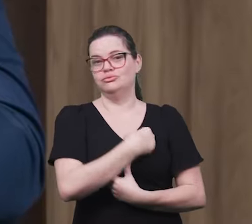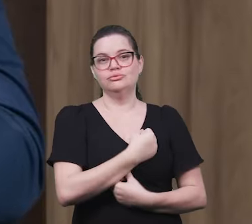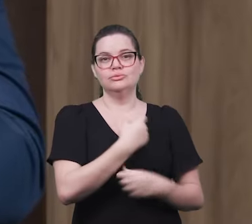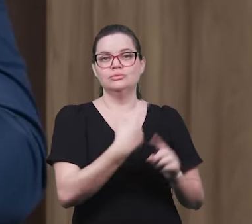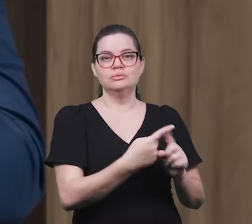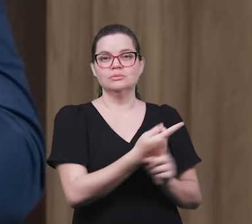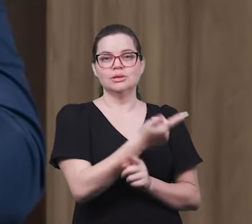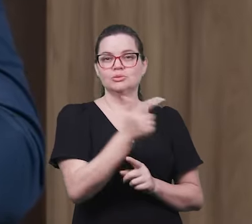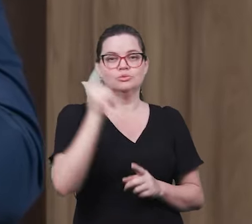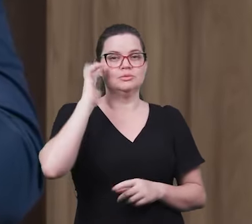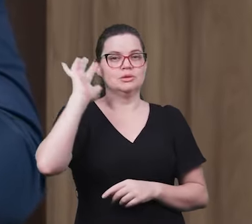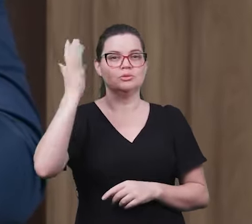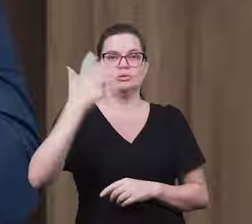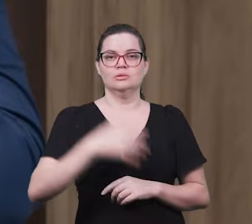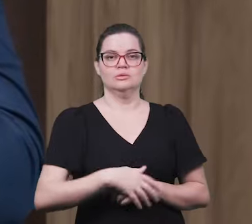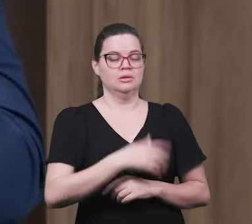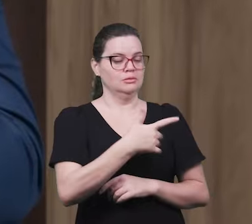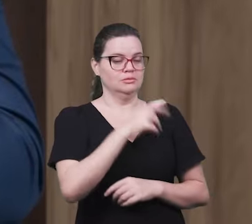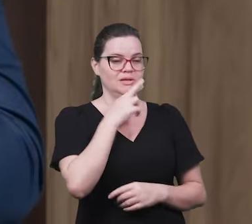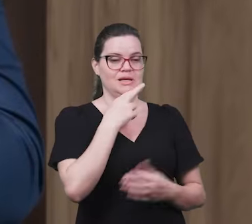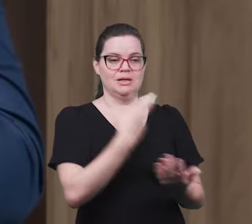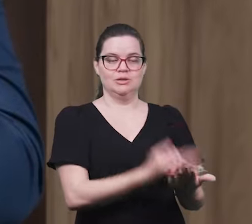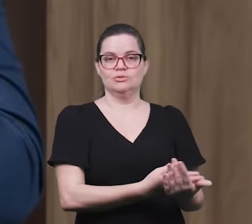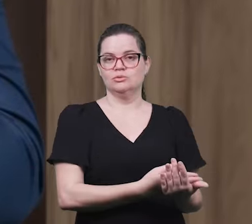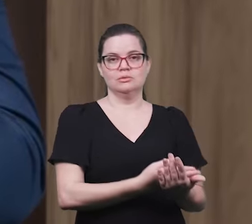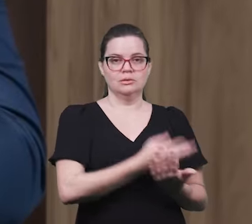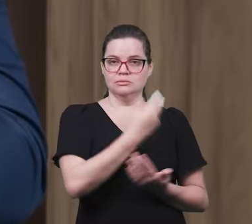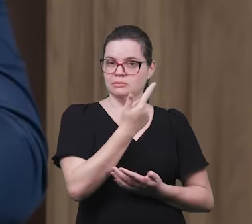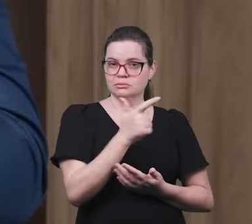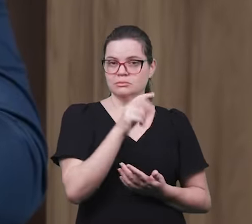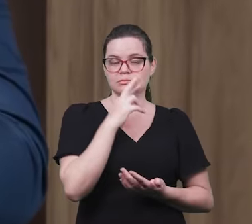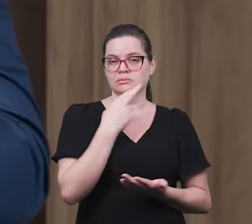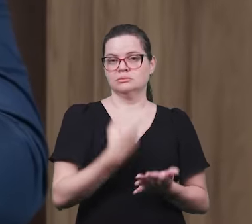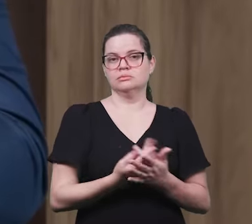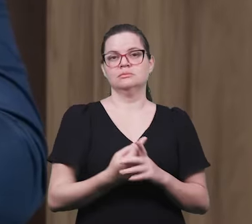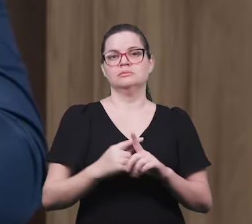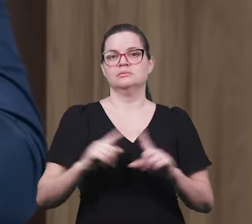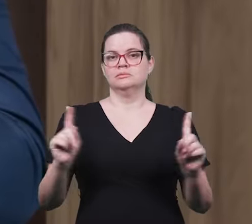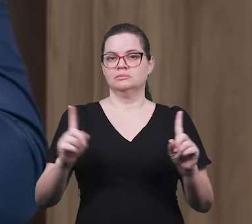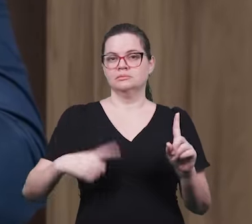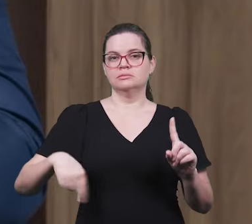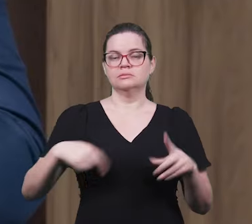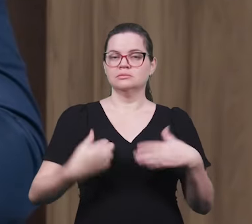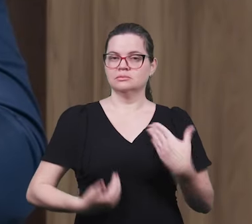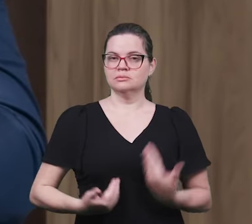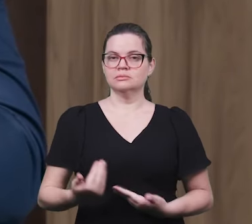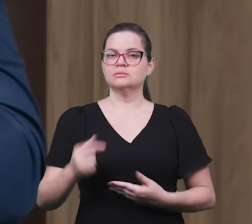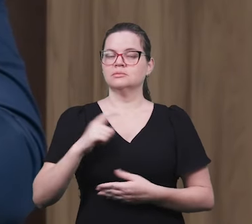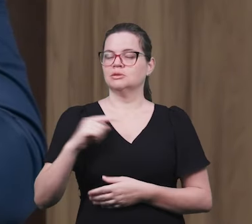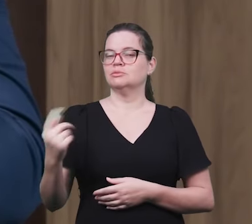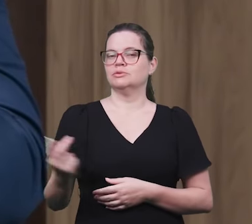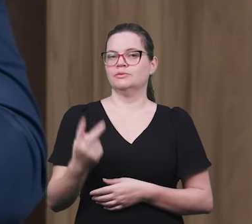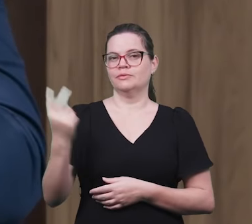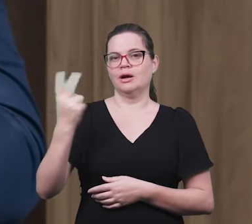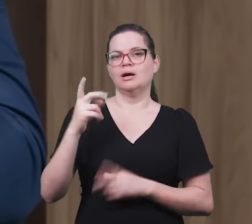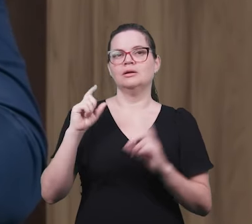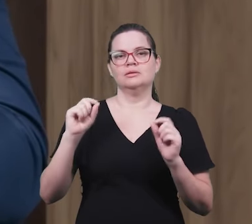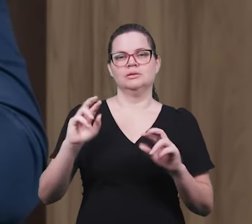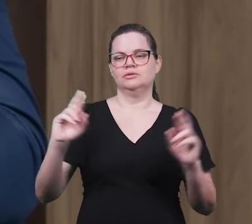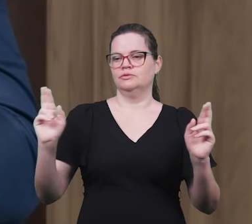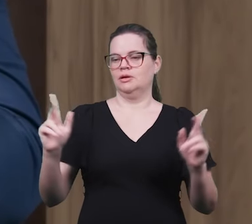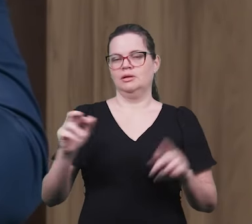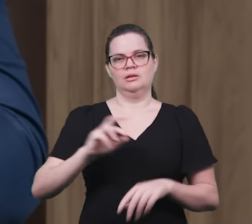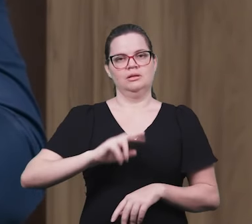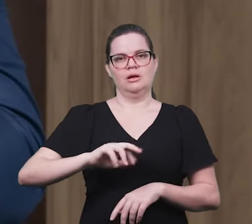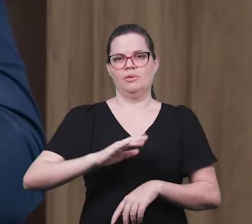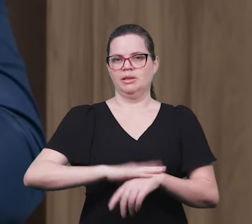perece e que vai ficar para o Egito. Não gera resultado, a verdade é essa, mas a igreja encontrou um valor que é atemporal,